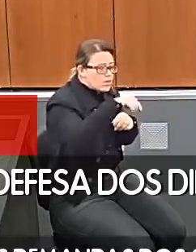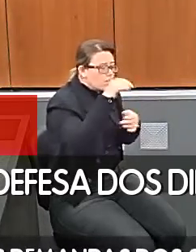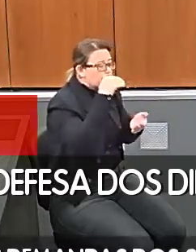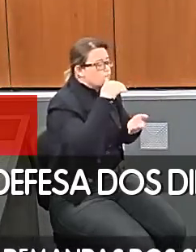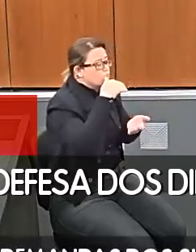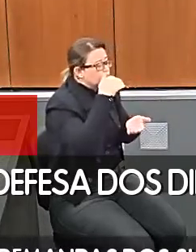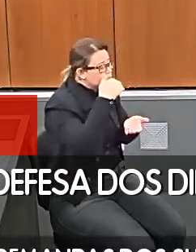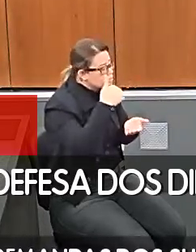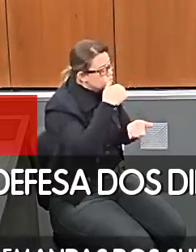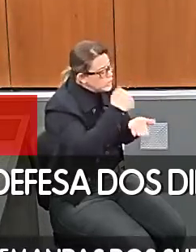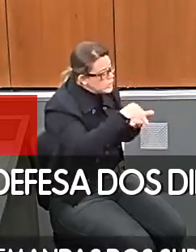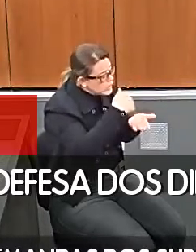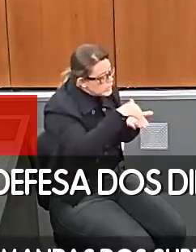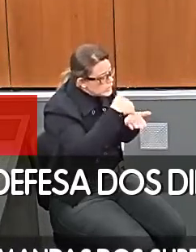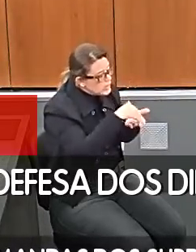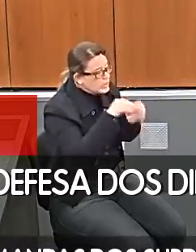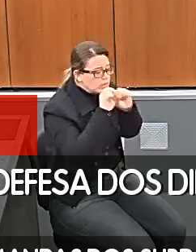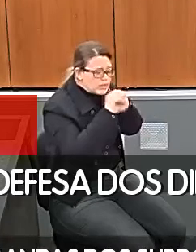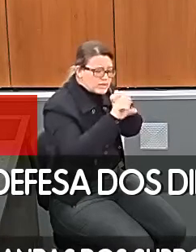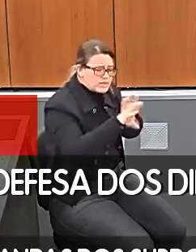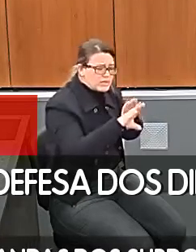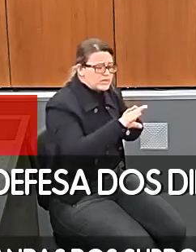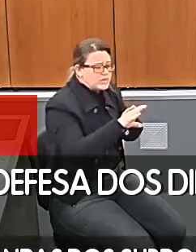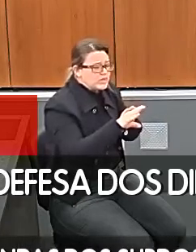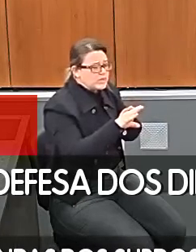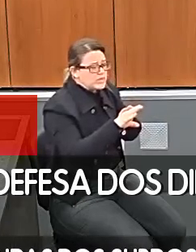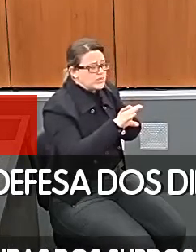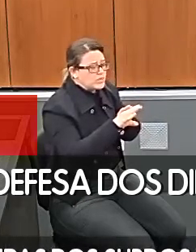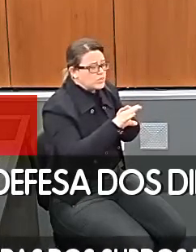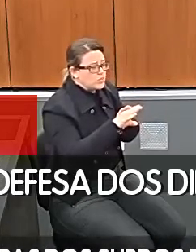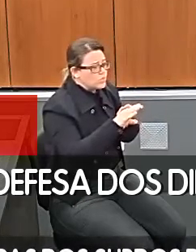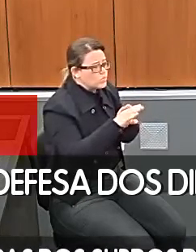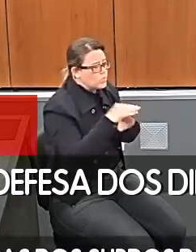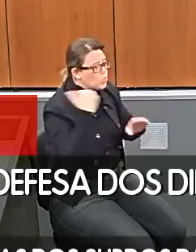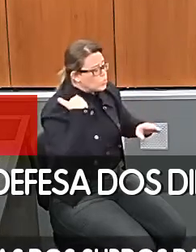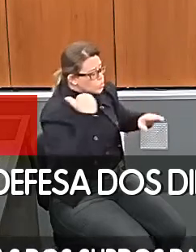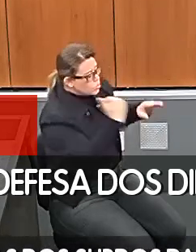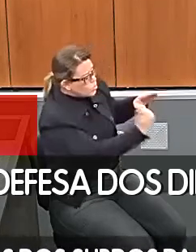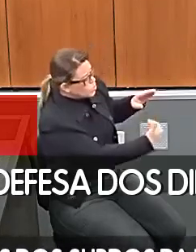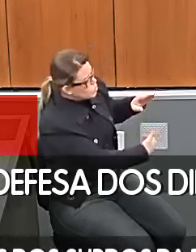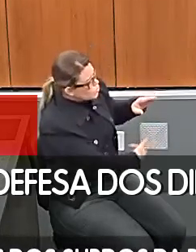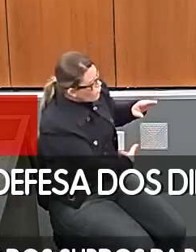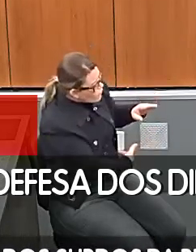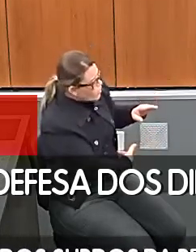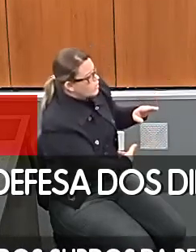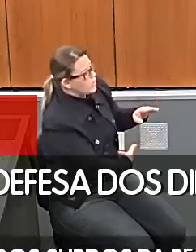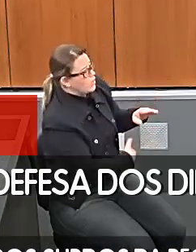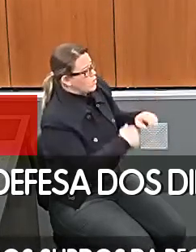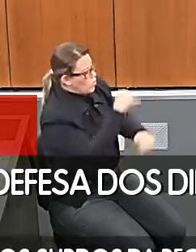cobrar. Vamos ficar atentos. O que é que não está acontecendo? Superintendência educacional? É.